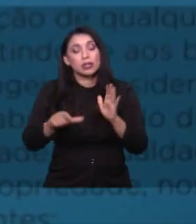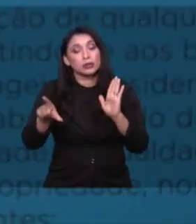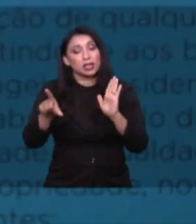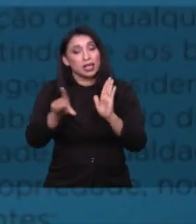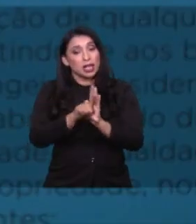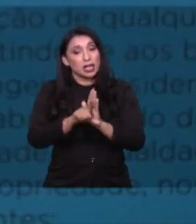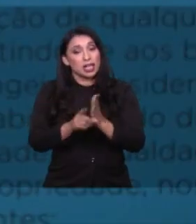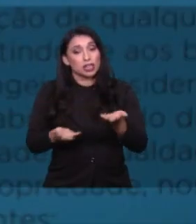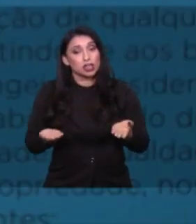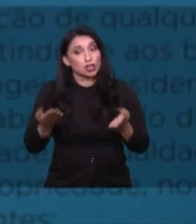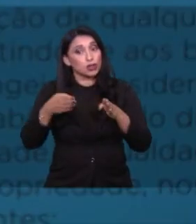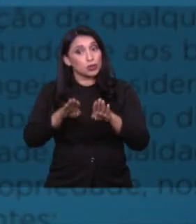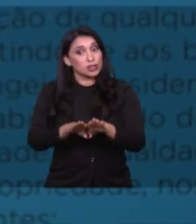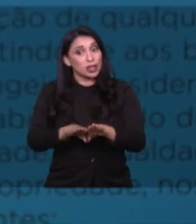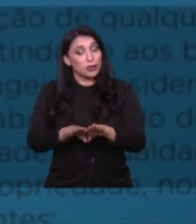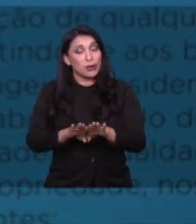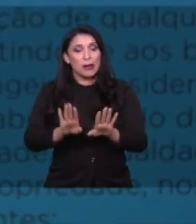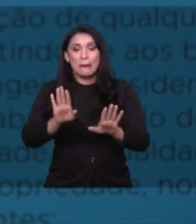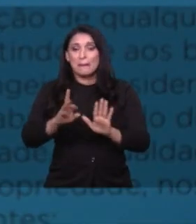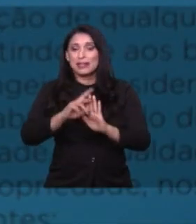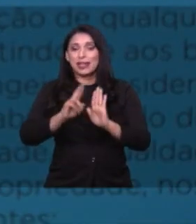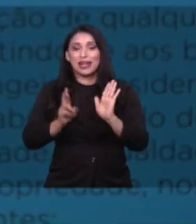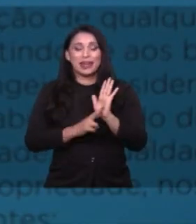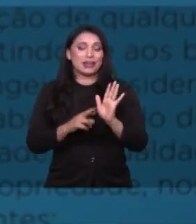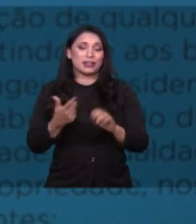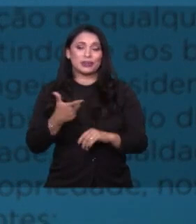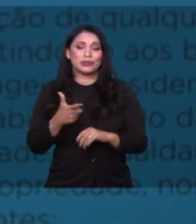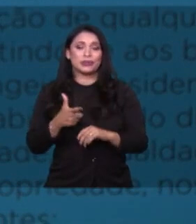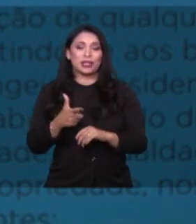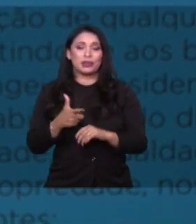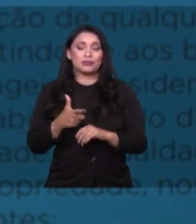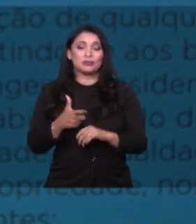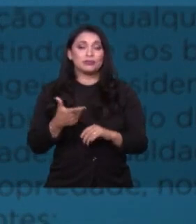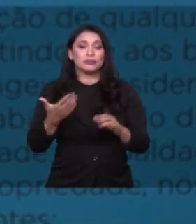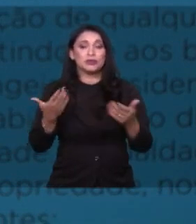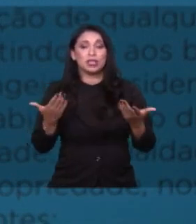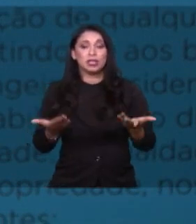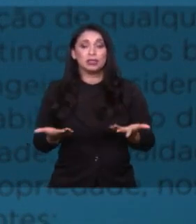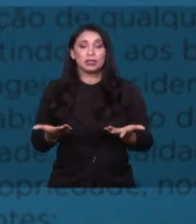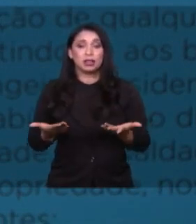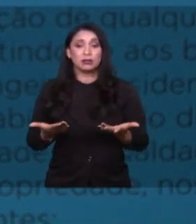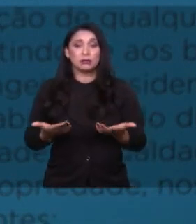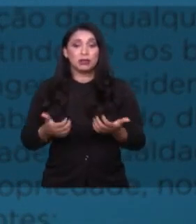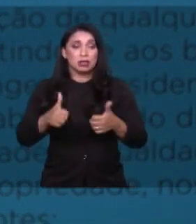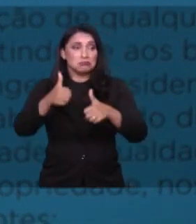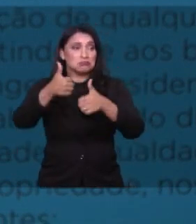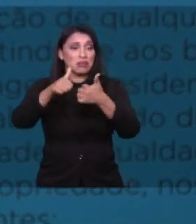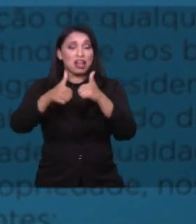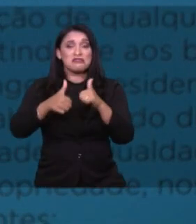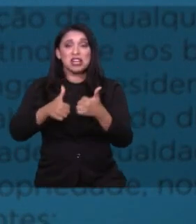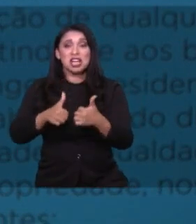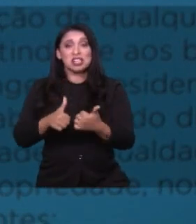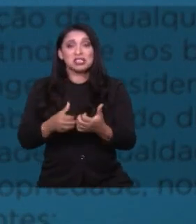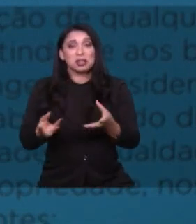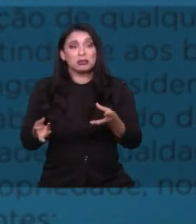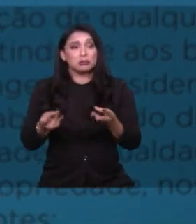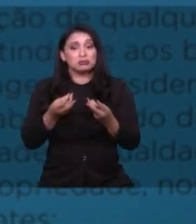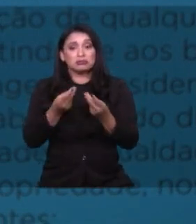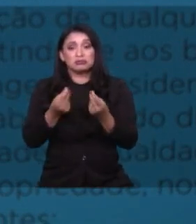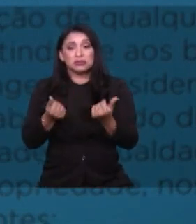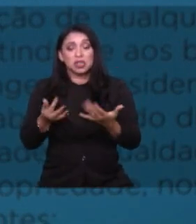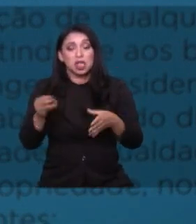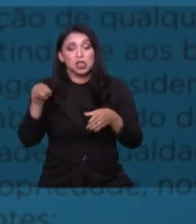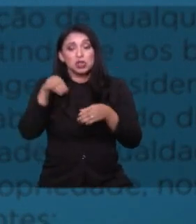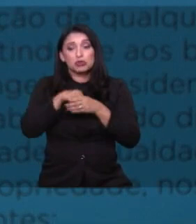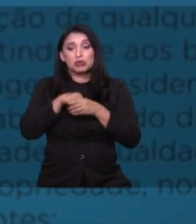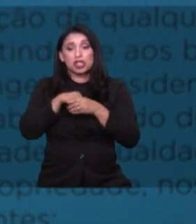Brasileira de Inclusão, mas que ainda não foi regulamentada. Então, os critérios são subjetivos e aí ela pode ser aprovada numa